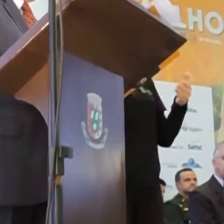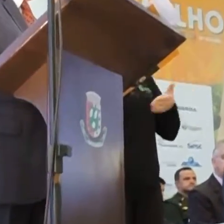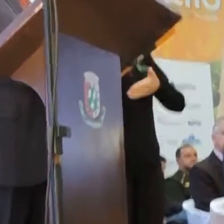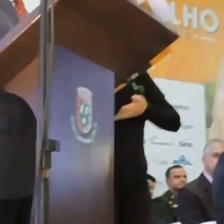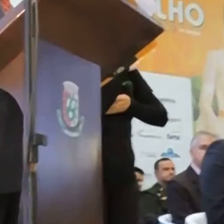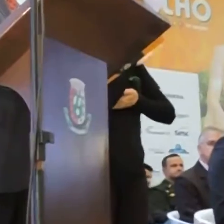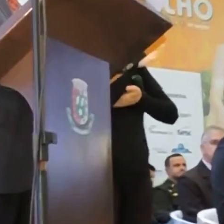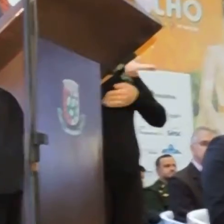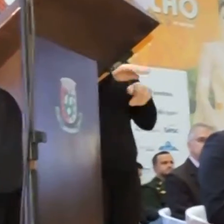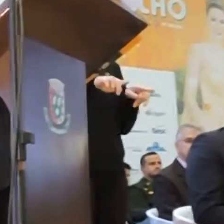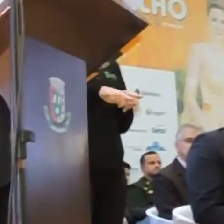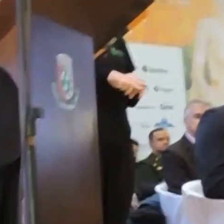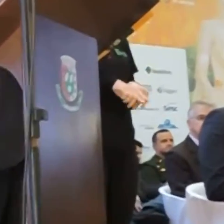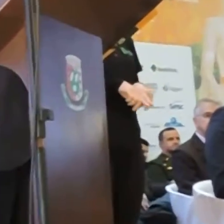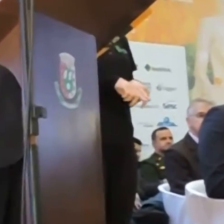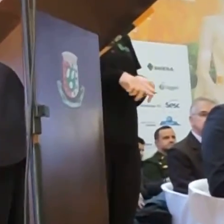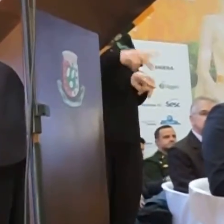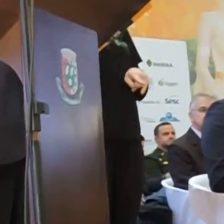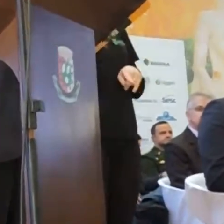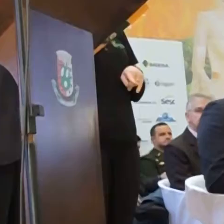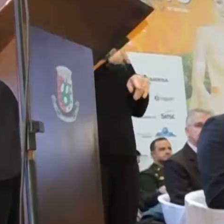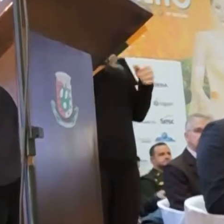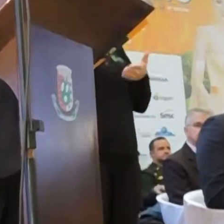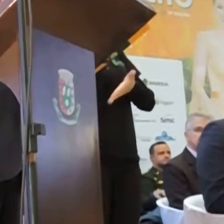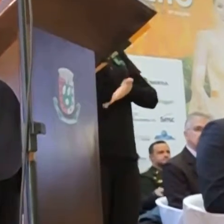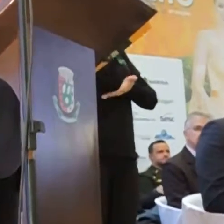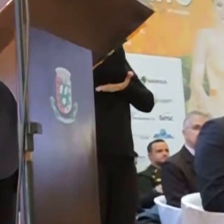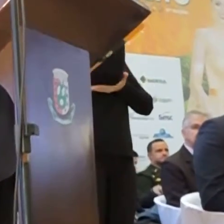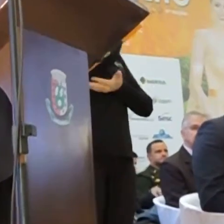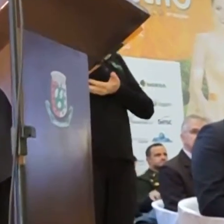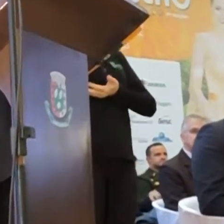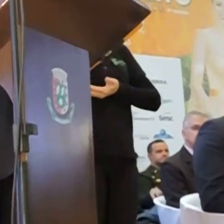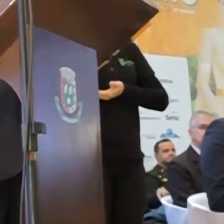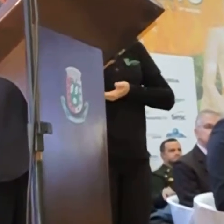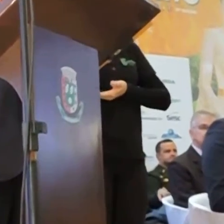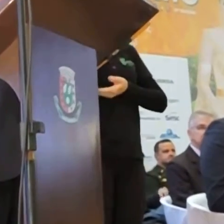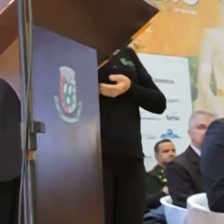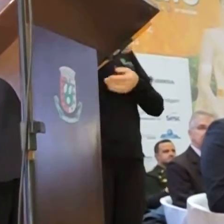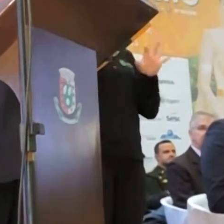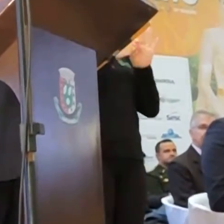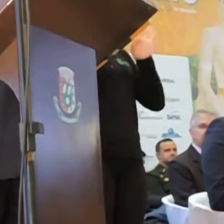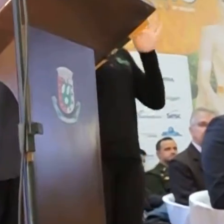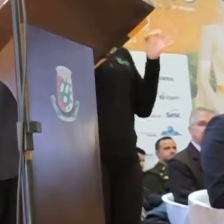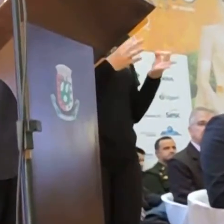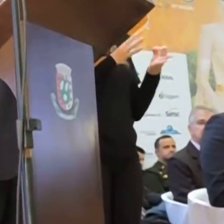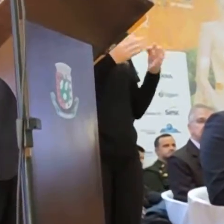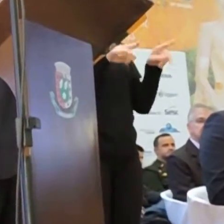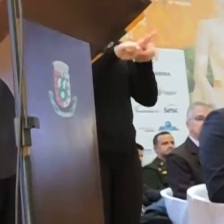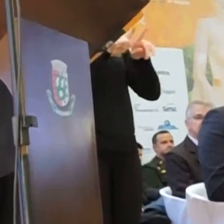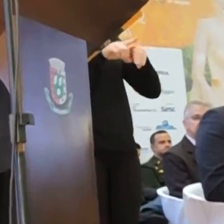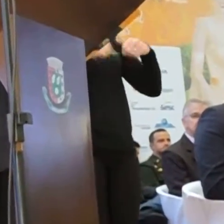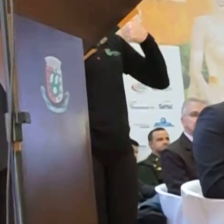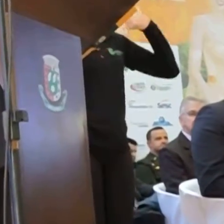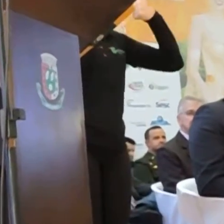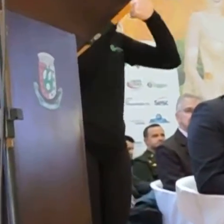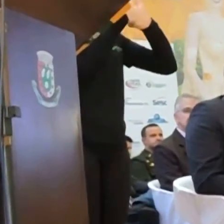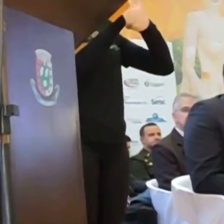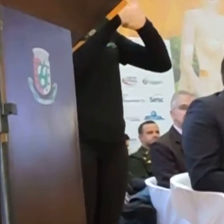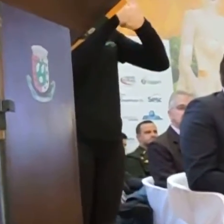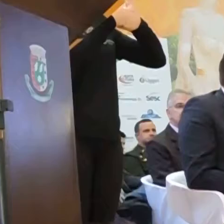da eficiência. A essência do municipalismo é a simplicidade e a proximidade.